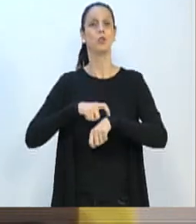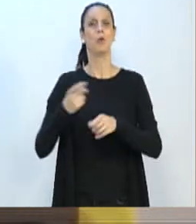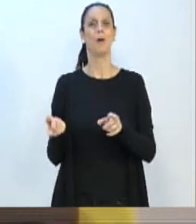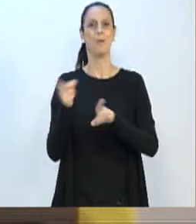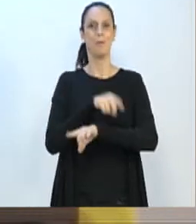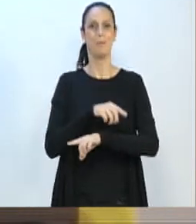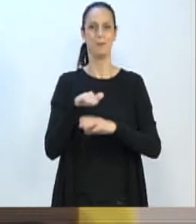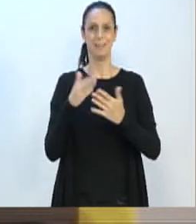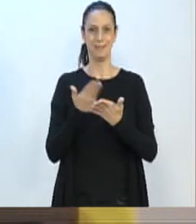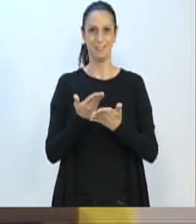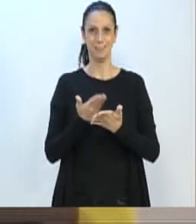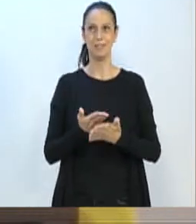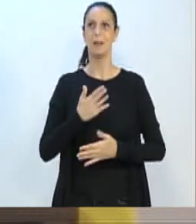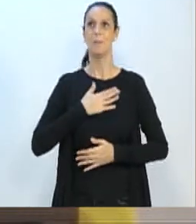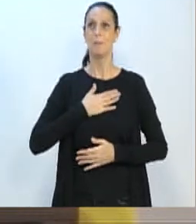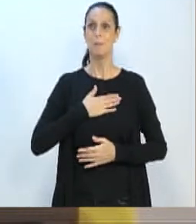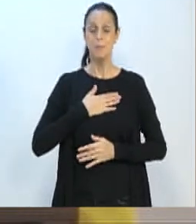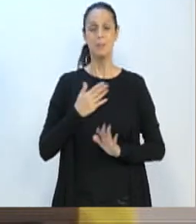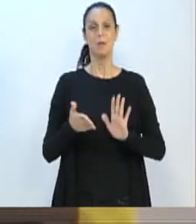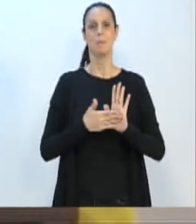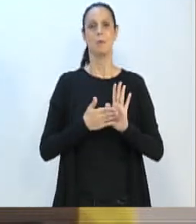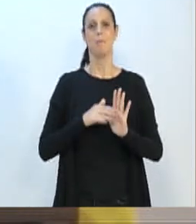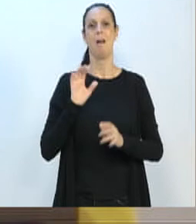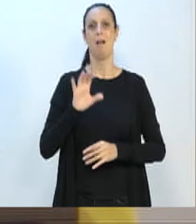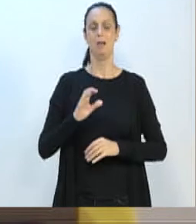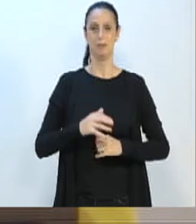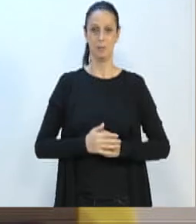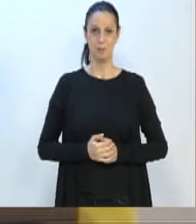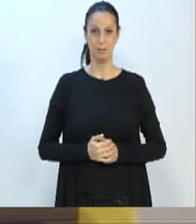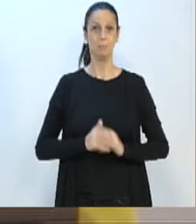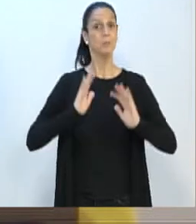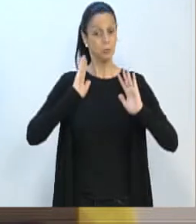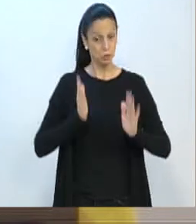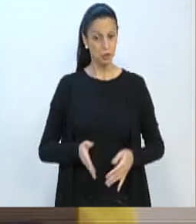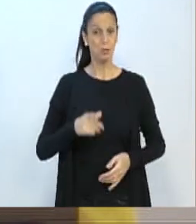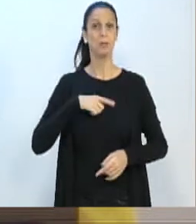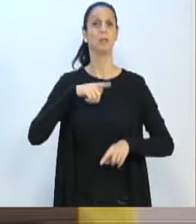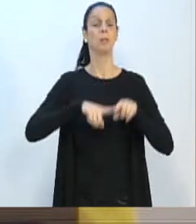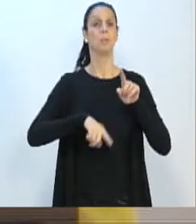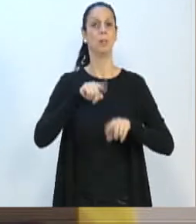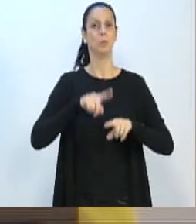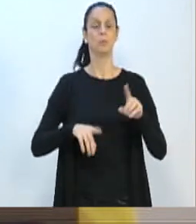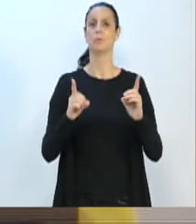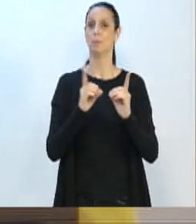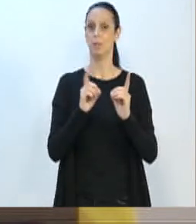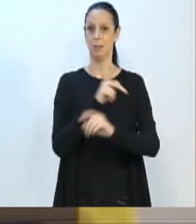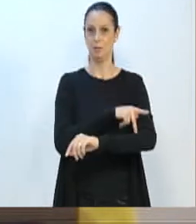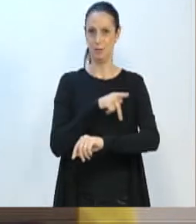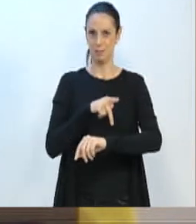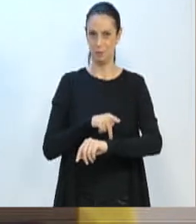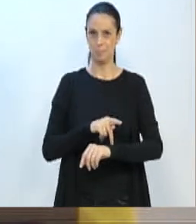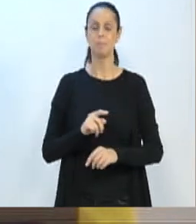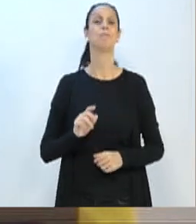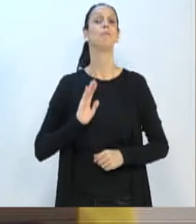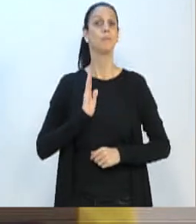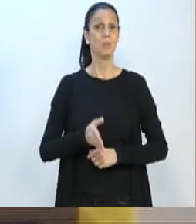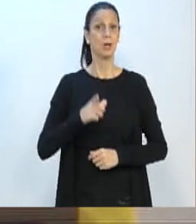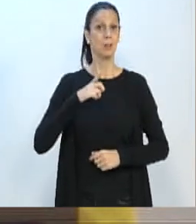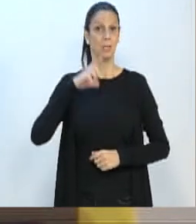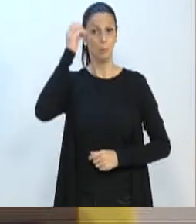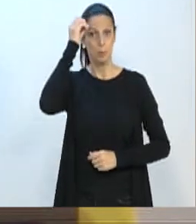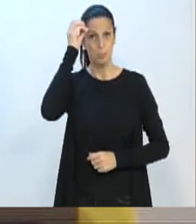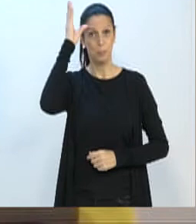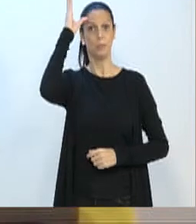basicamente a essência da minha proposta, de que nós temos os recursos, né, didáticos, pedagógicos, nós temos o conhecimento e